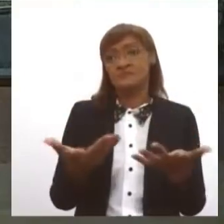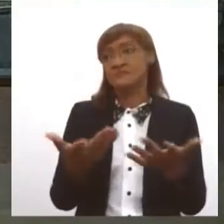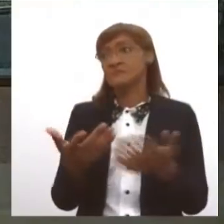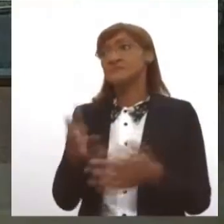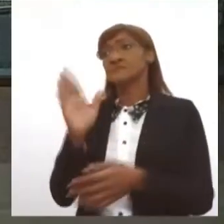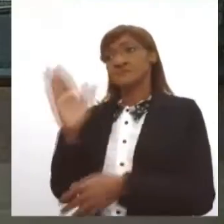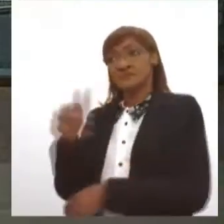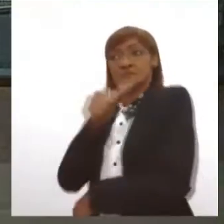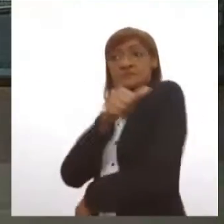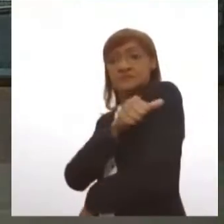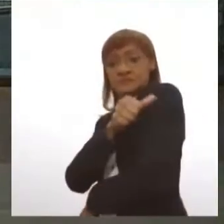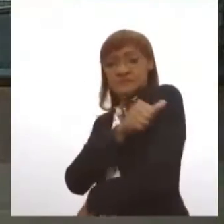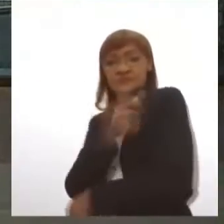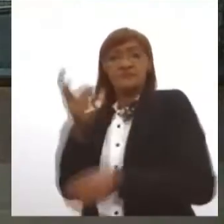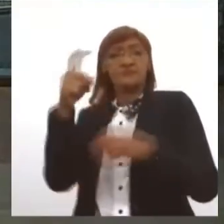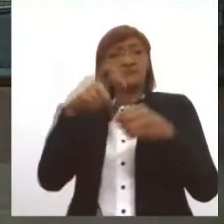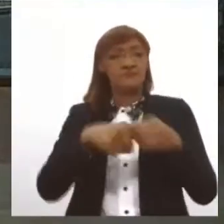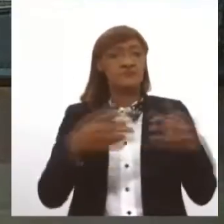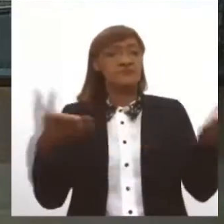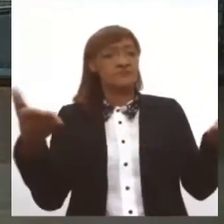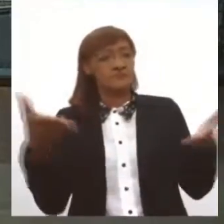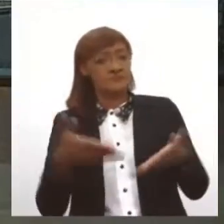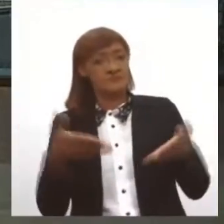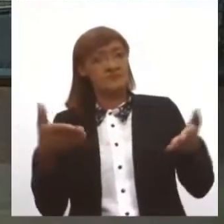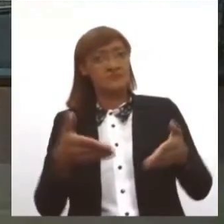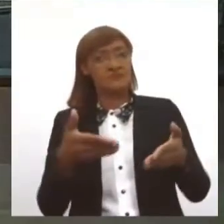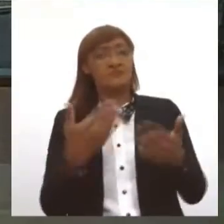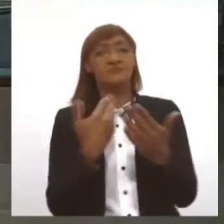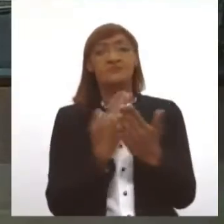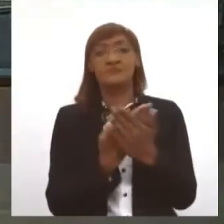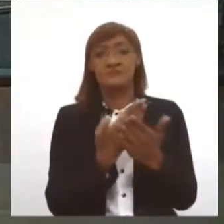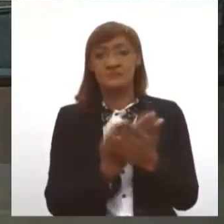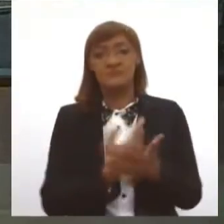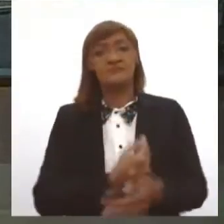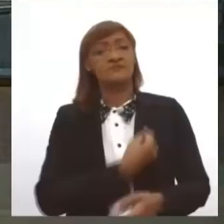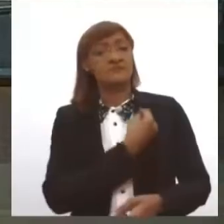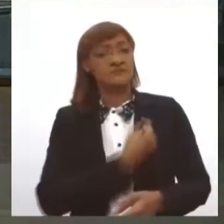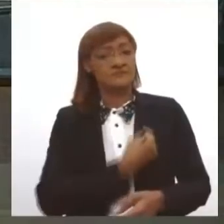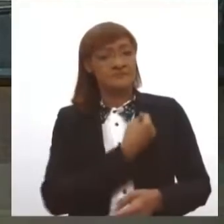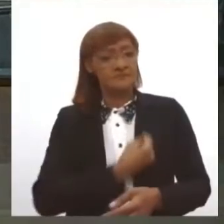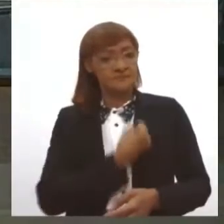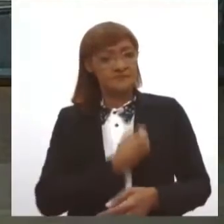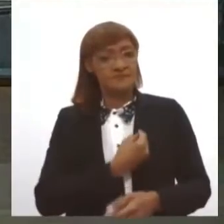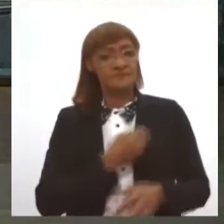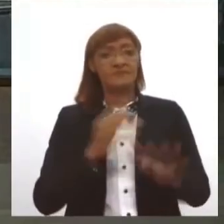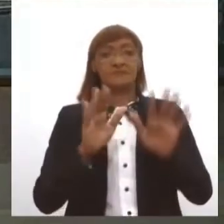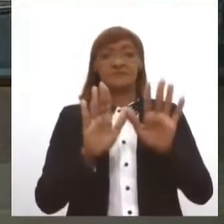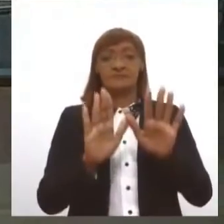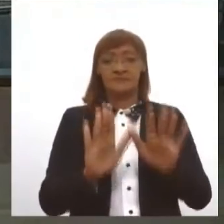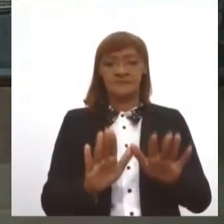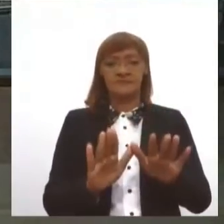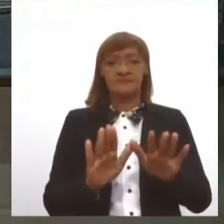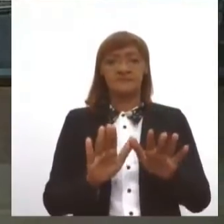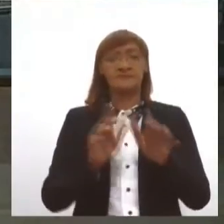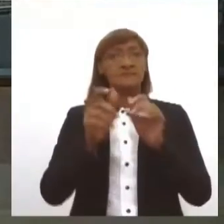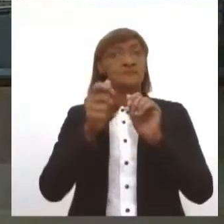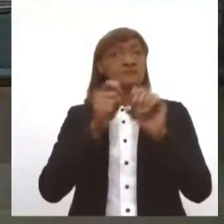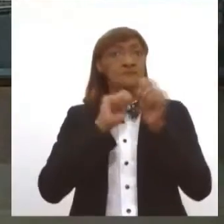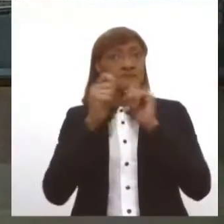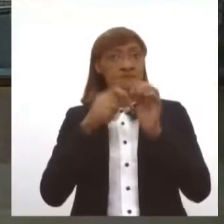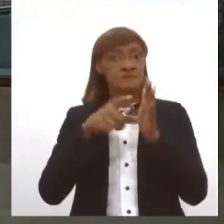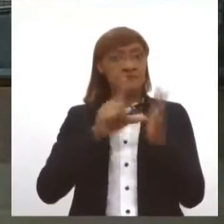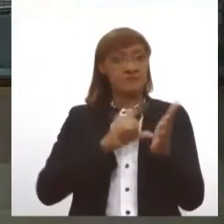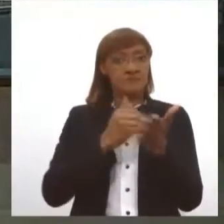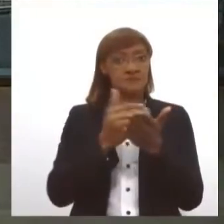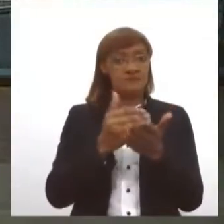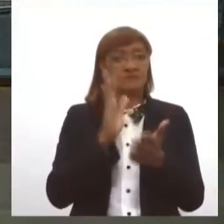em janeiro às atividades presenciais. Mas para isso, como a gente já vem falando e na cabeça da entrevista também eu comentei, as escolas